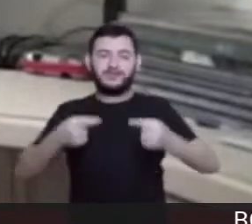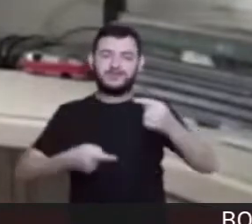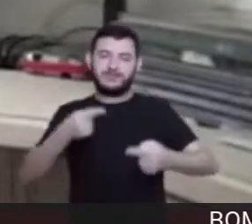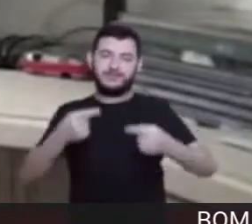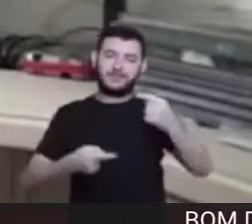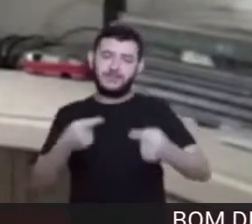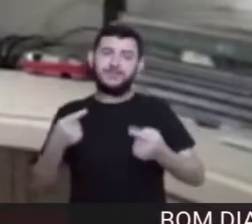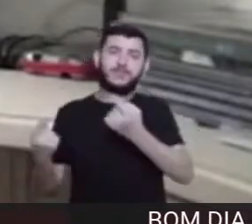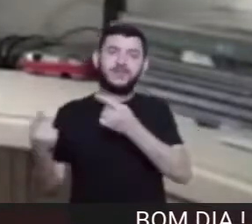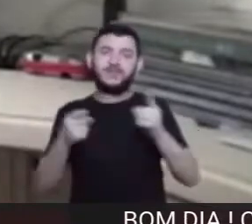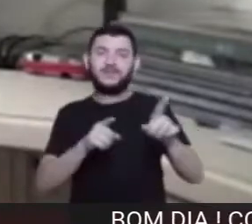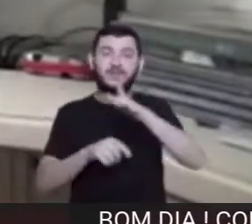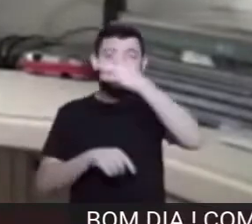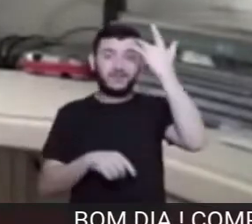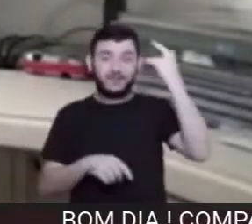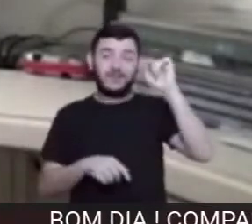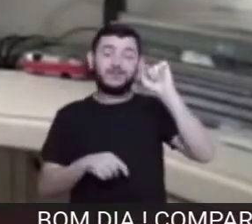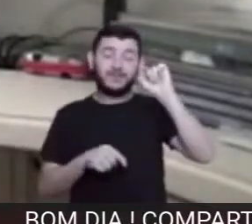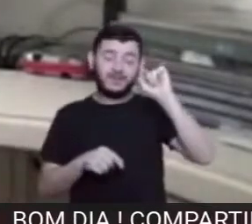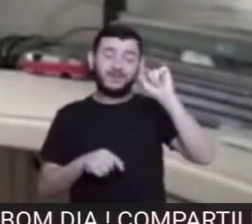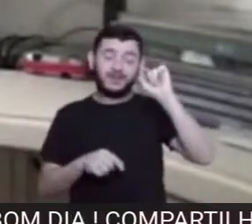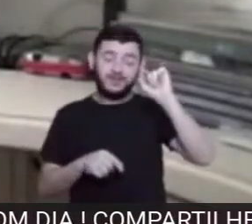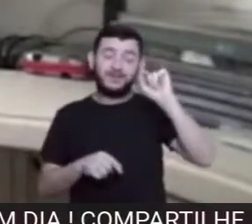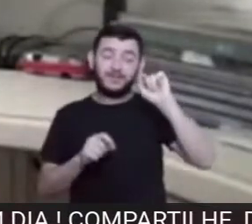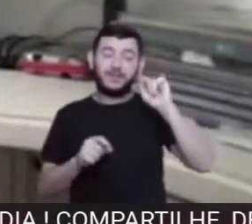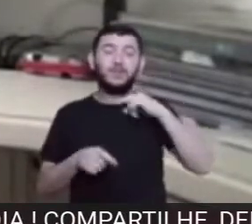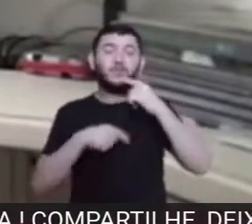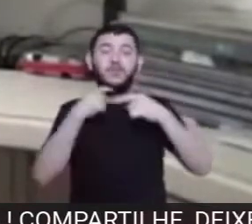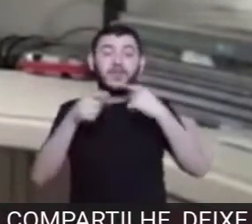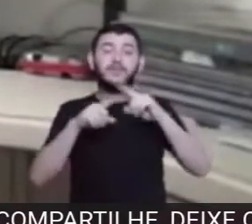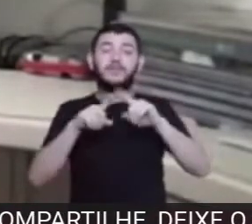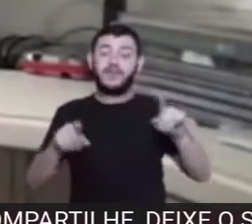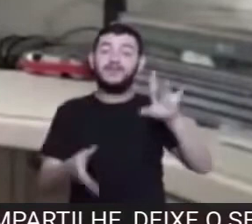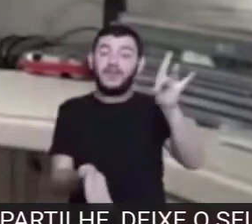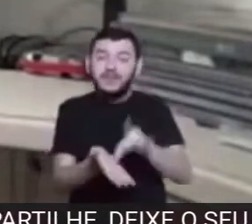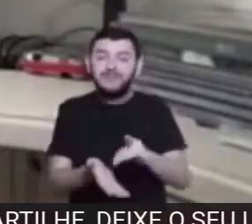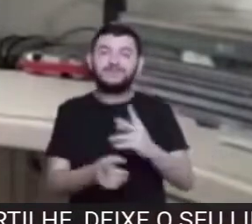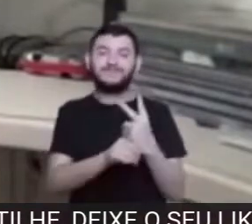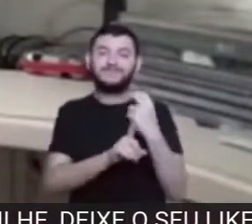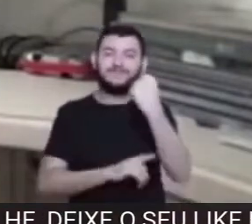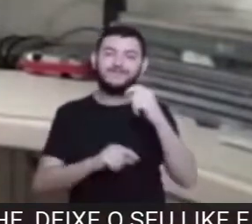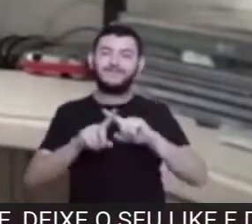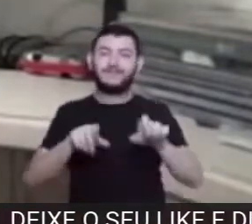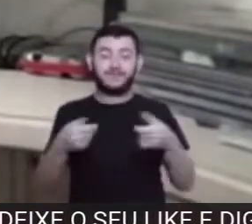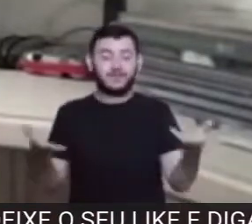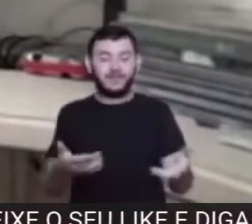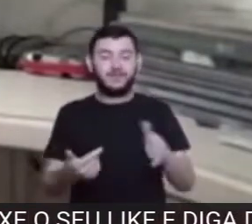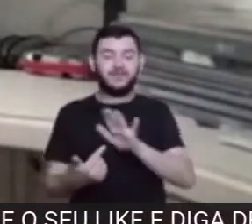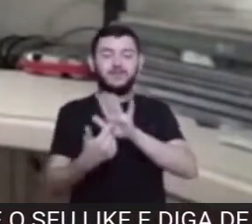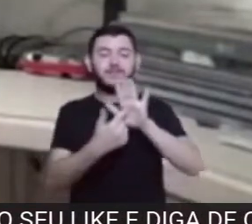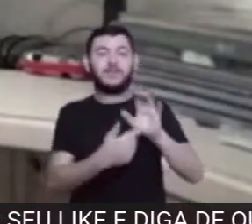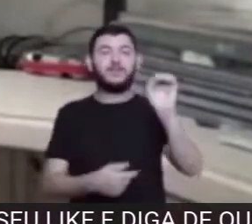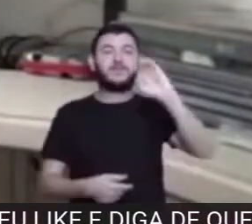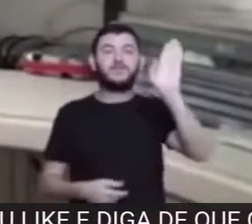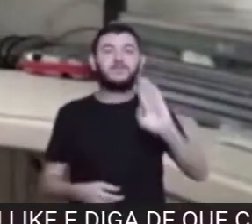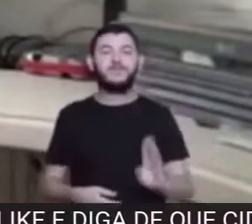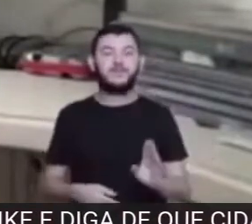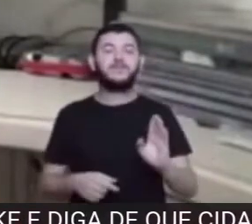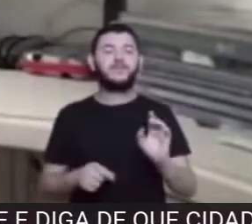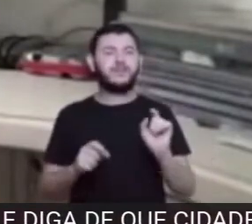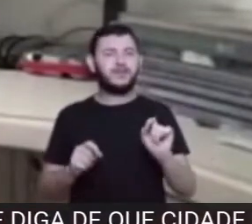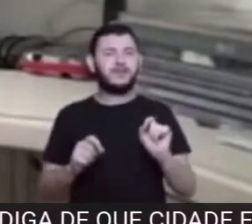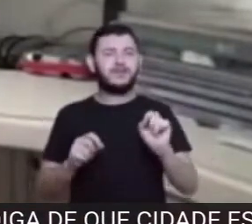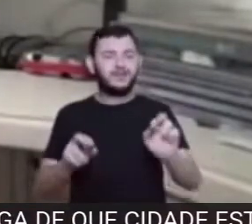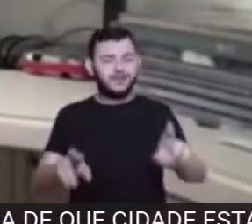verdade sempre vence. Acho que abre-se agora uma luz para o Brasil, um esperançar para o povo brasileiro de que a gente